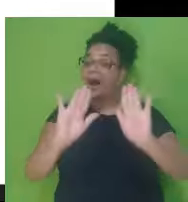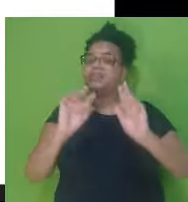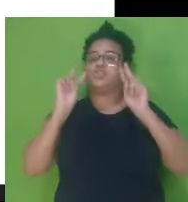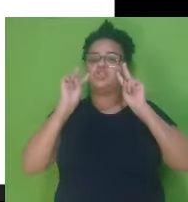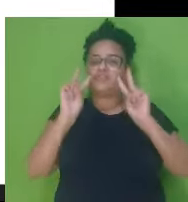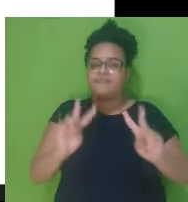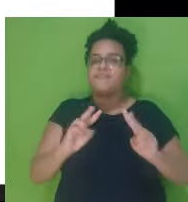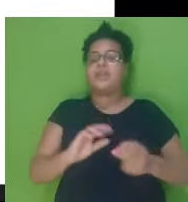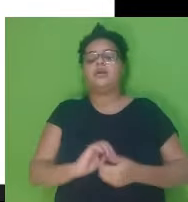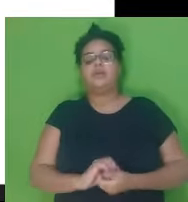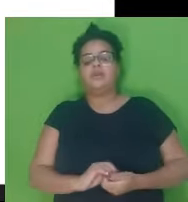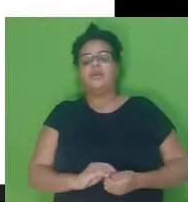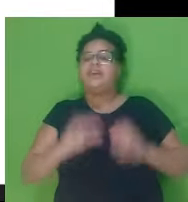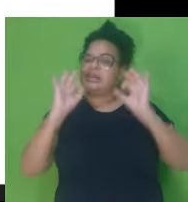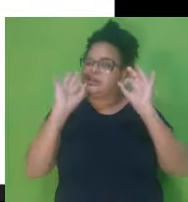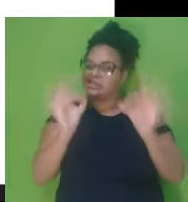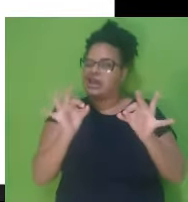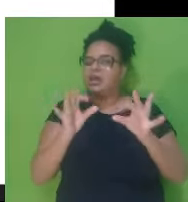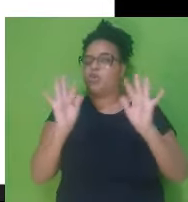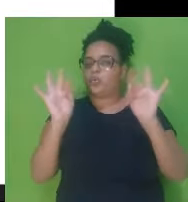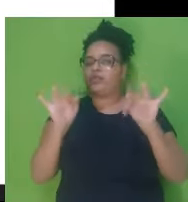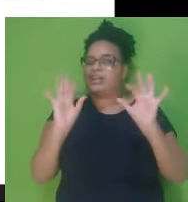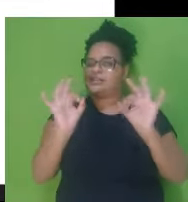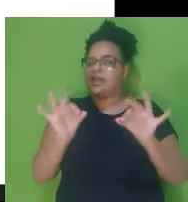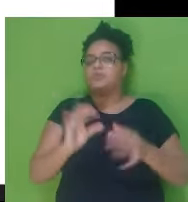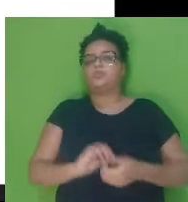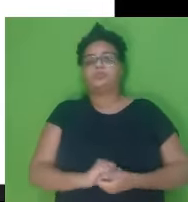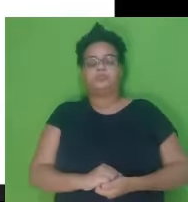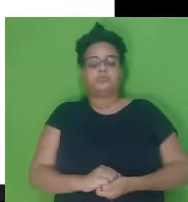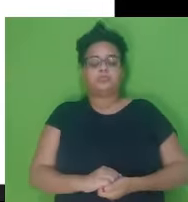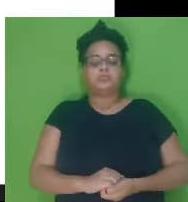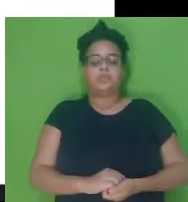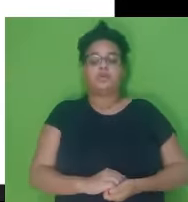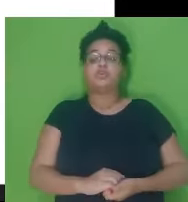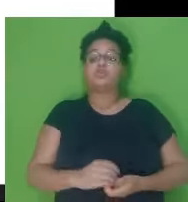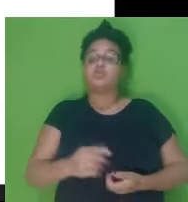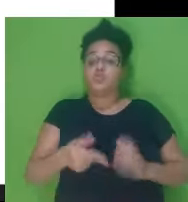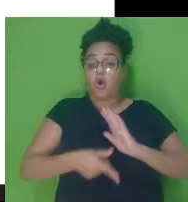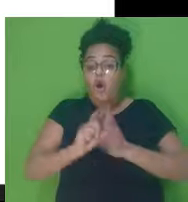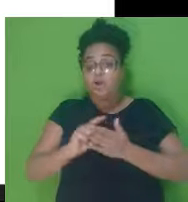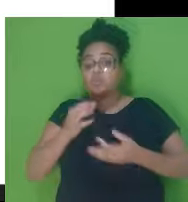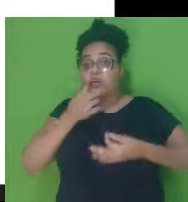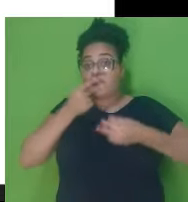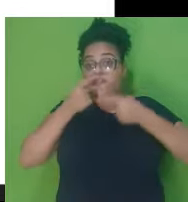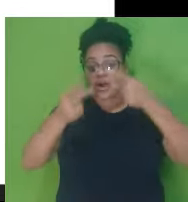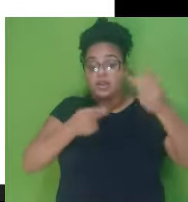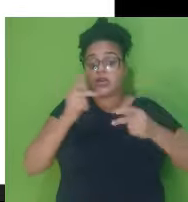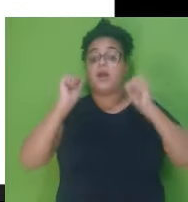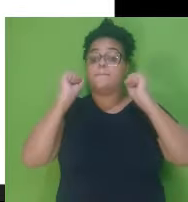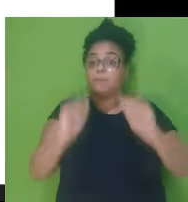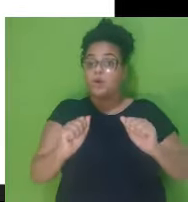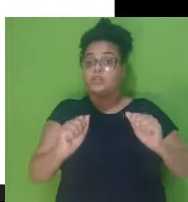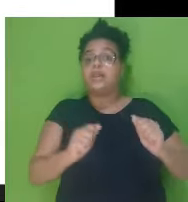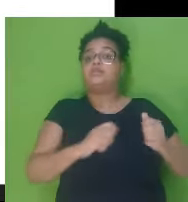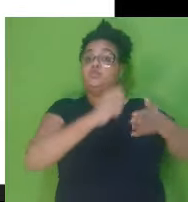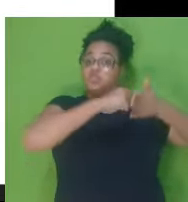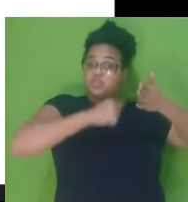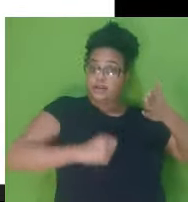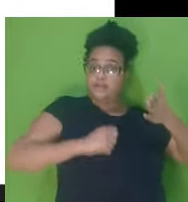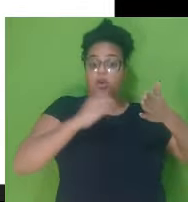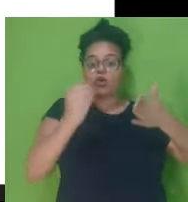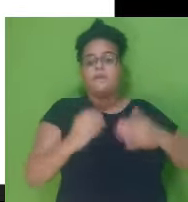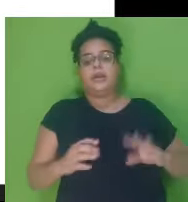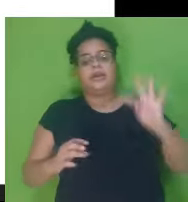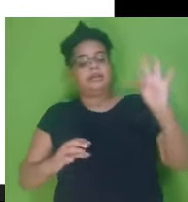Mas a gente vai ver que vai dar certo, tá? Só um comentário antes, né? Podemos escrever que